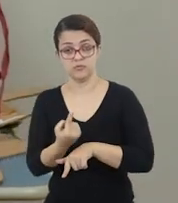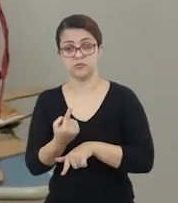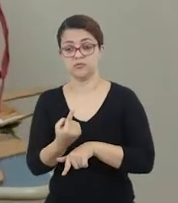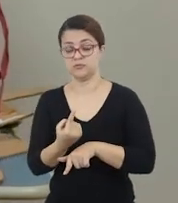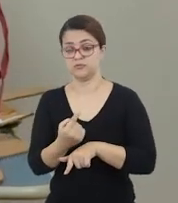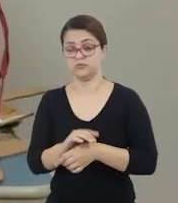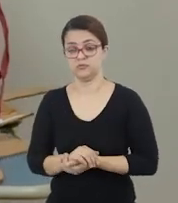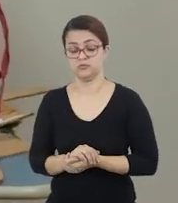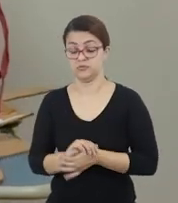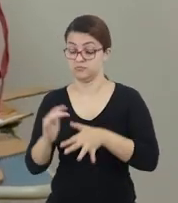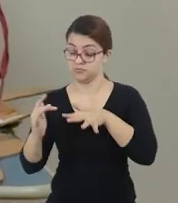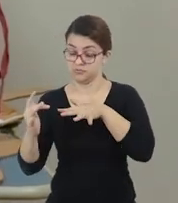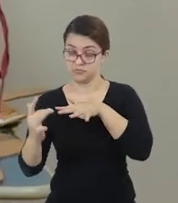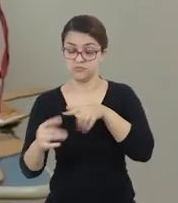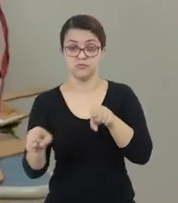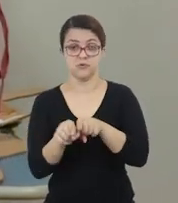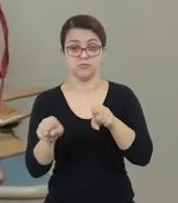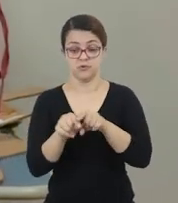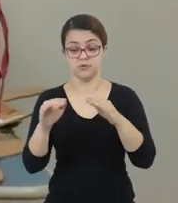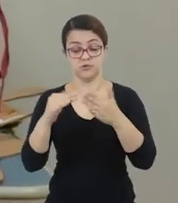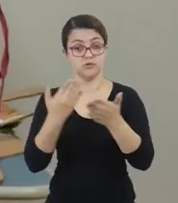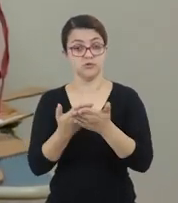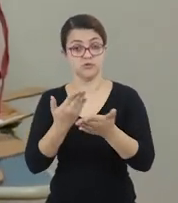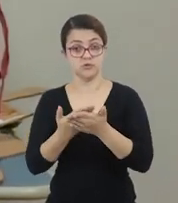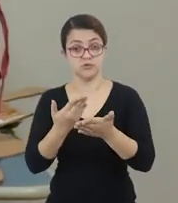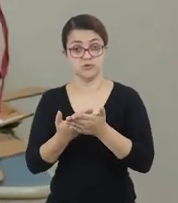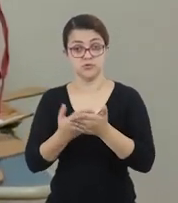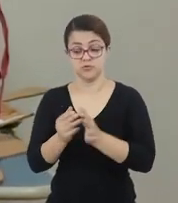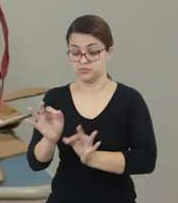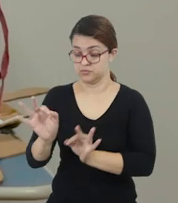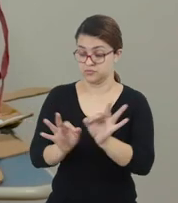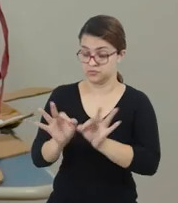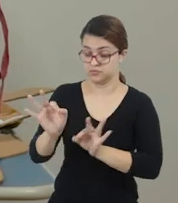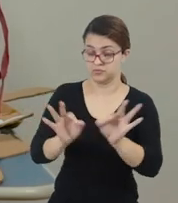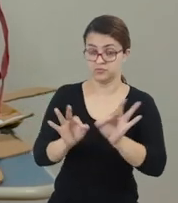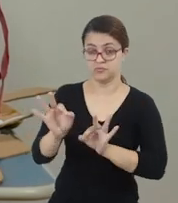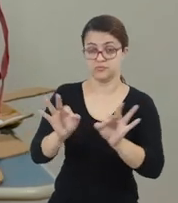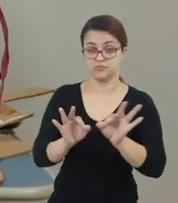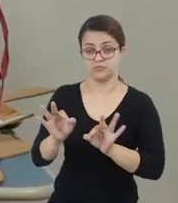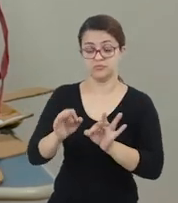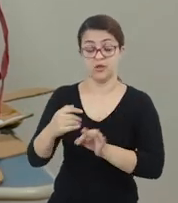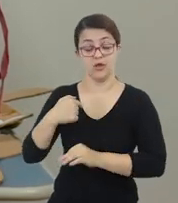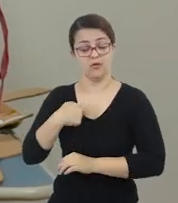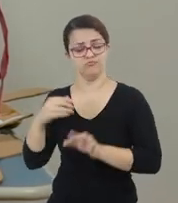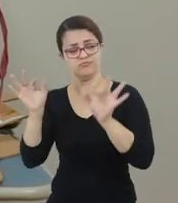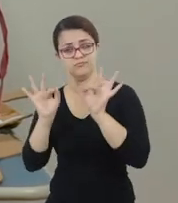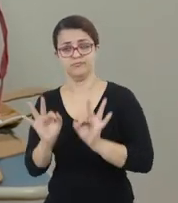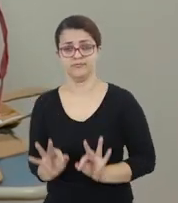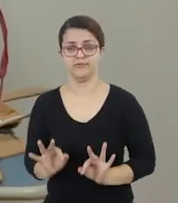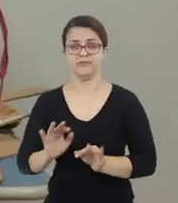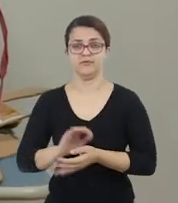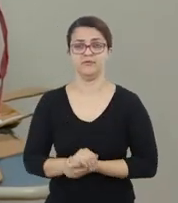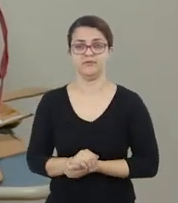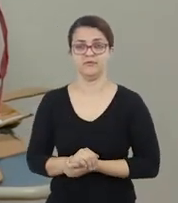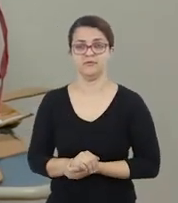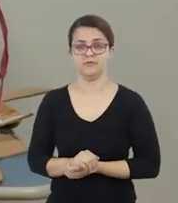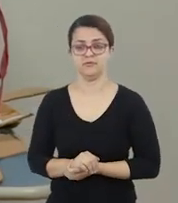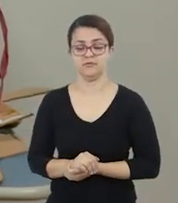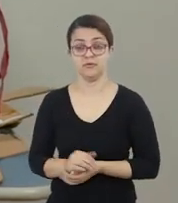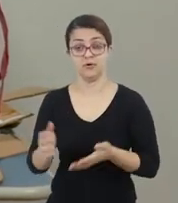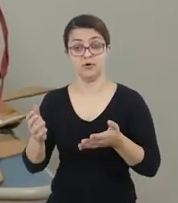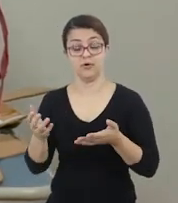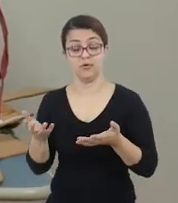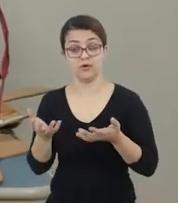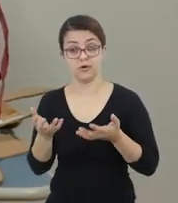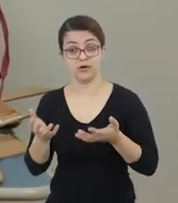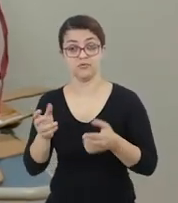nas nossas redes aí, nas nossas escolas, sendo trabalhados por vocês. Eu ia ficar imensamente feliz, tá? E eu